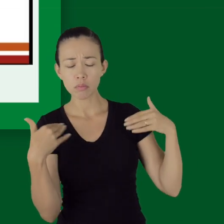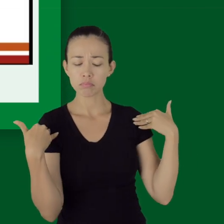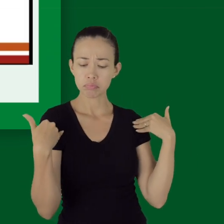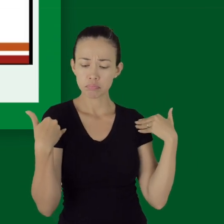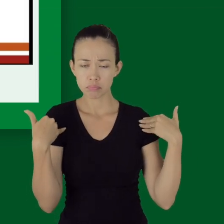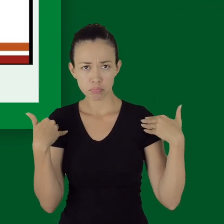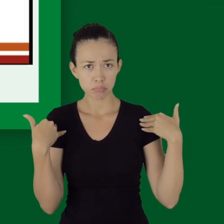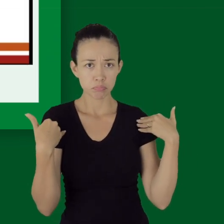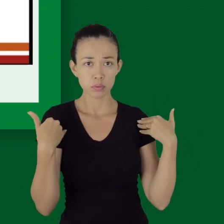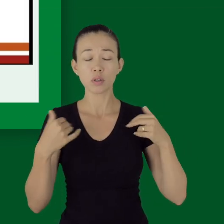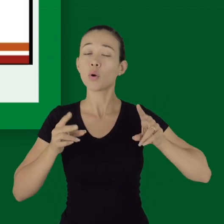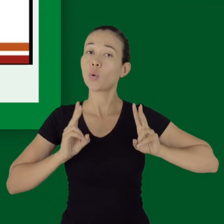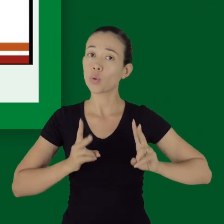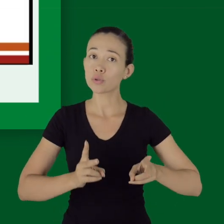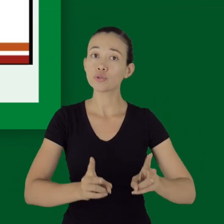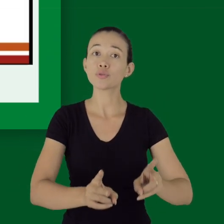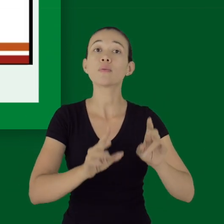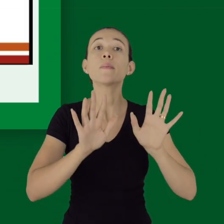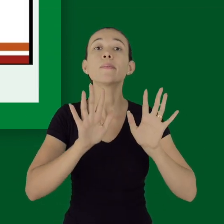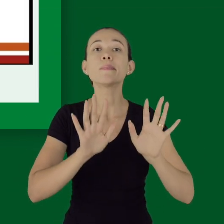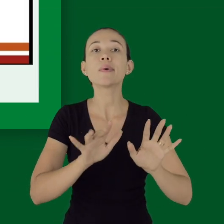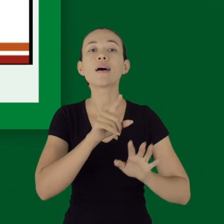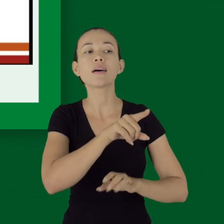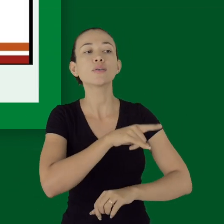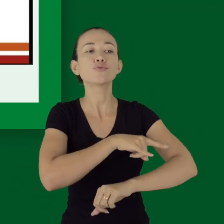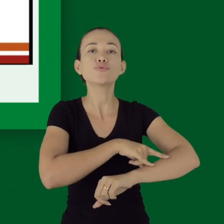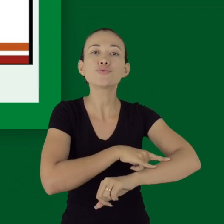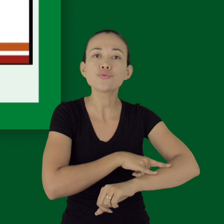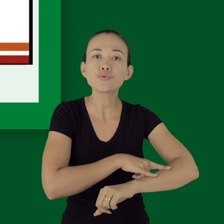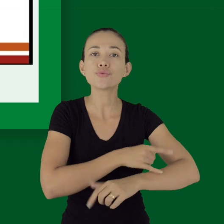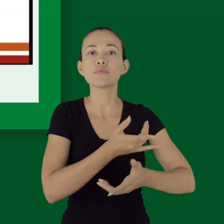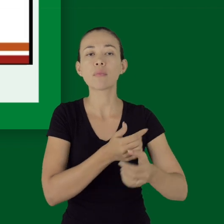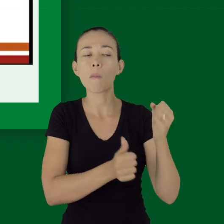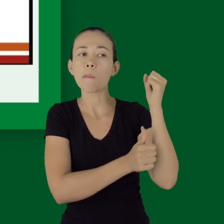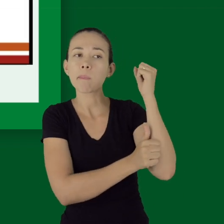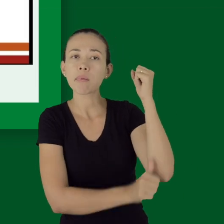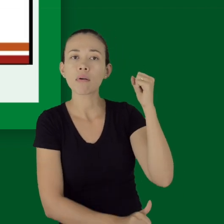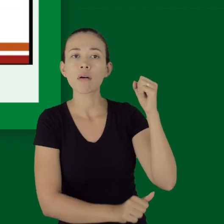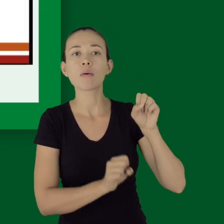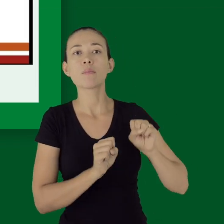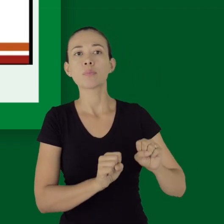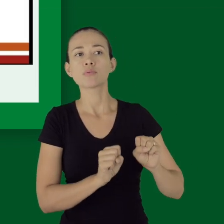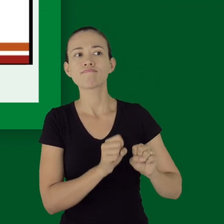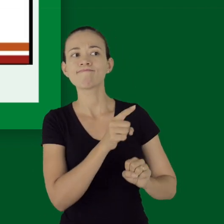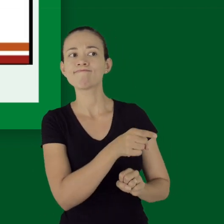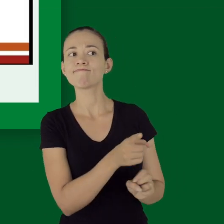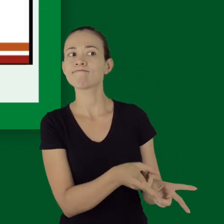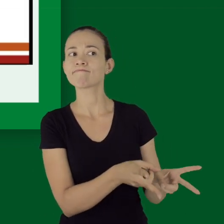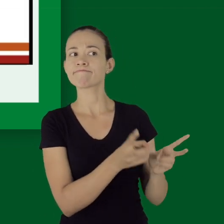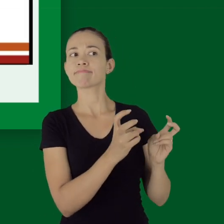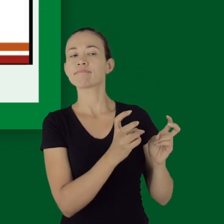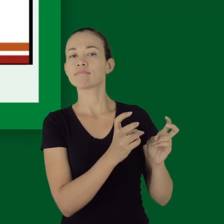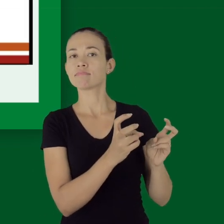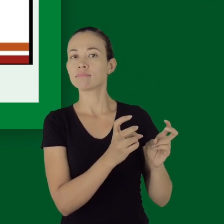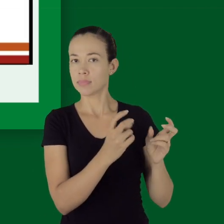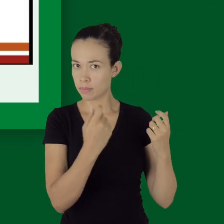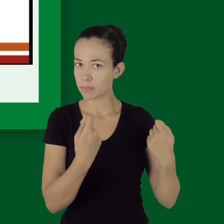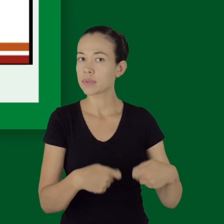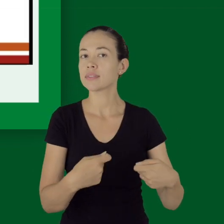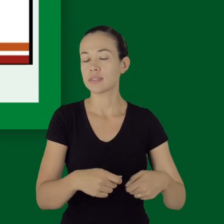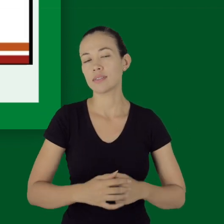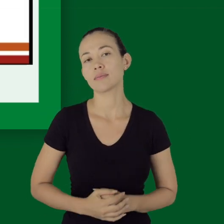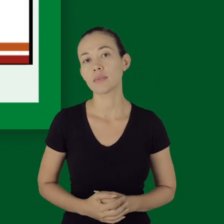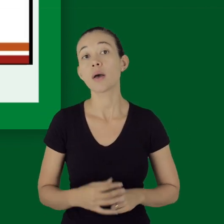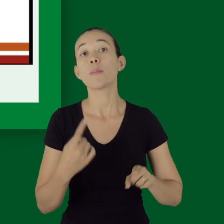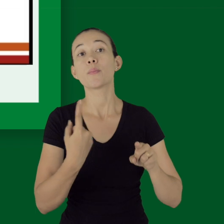movimento sensório-motor nos níveis altos, preservação do movimento dos braços, movimento das pernas, mas ele teve perda de esfíncter,